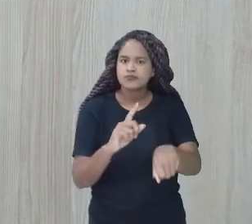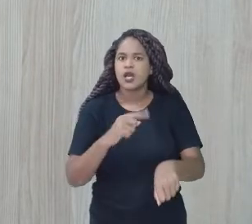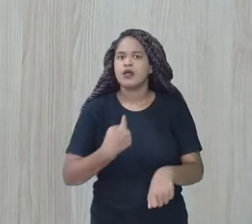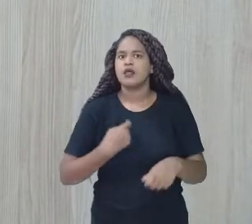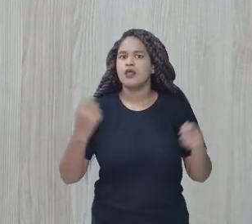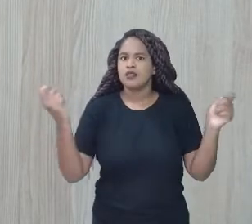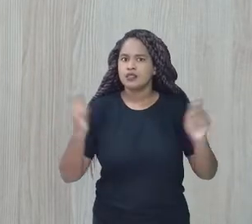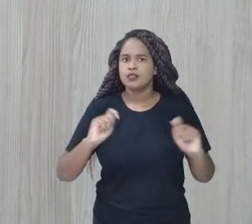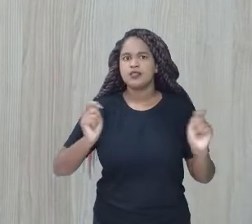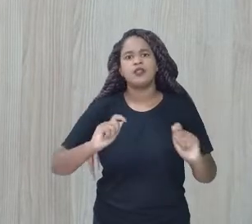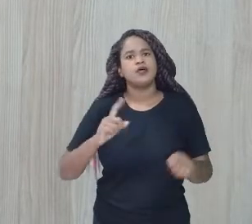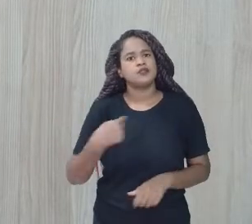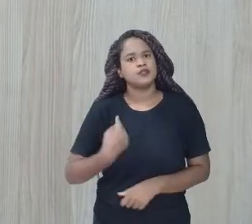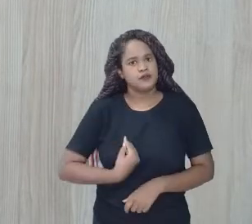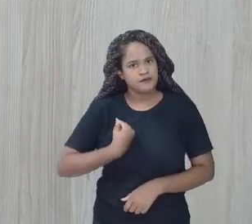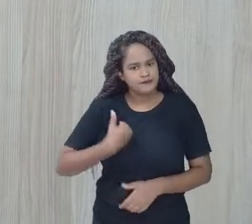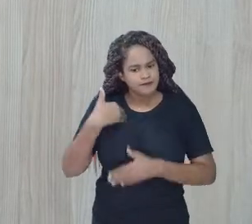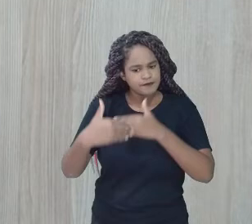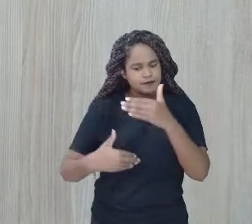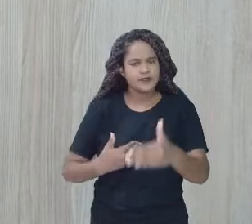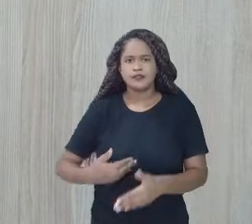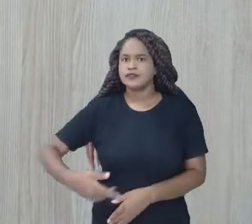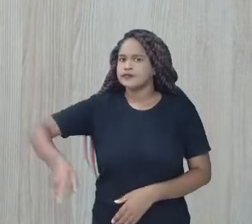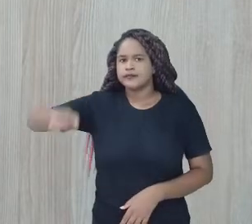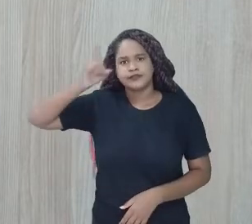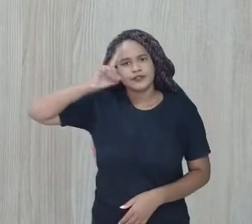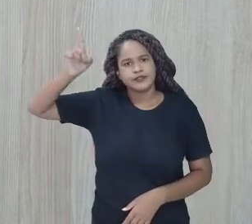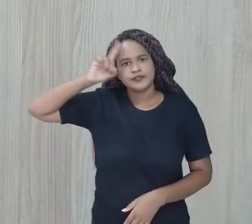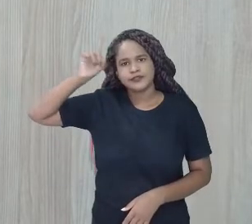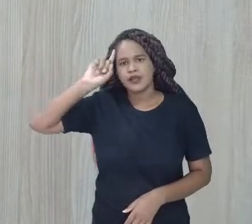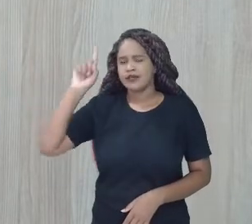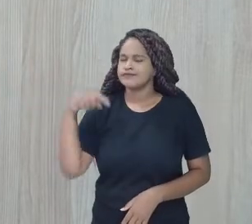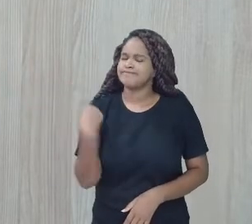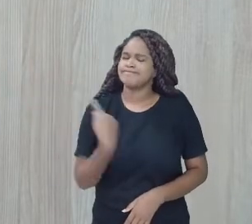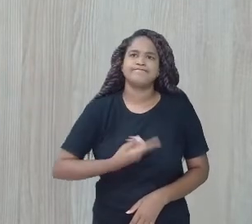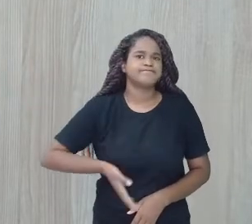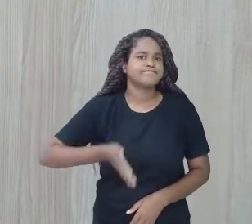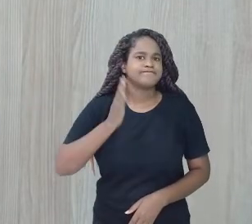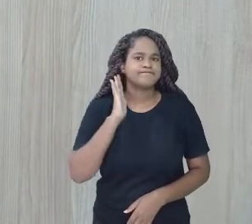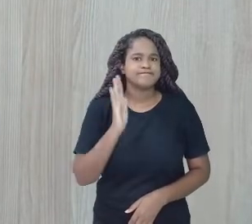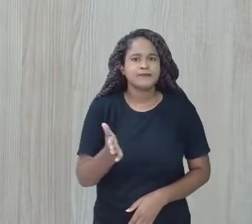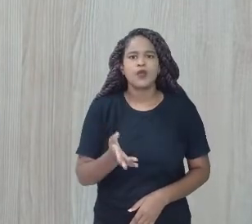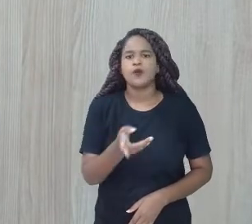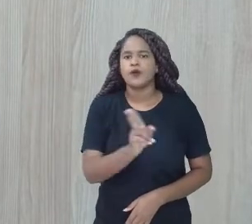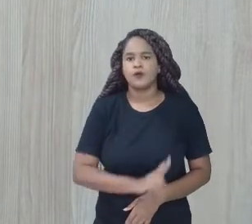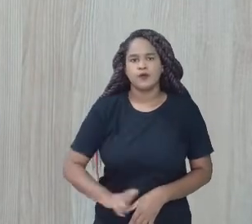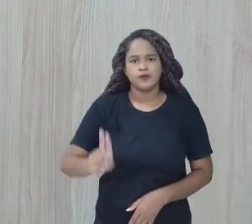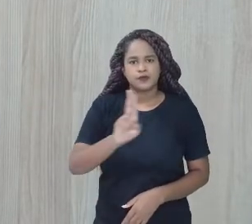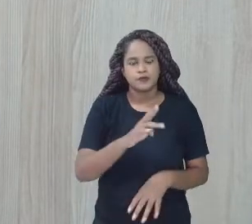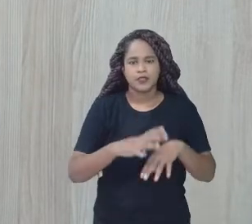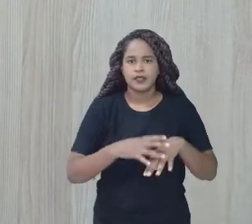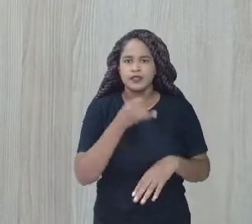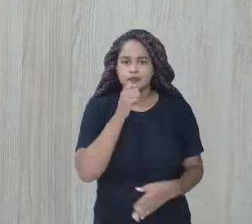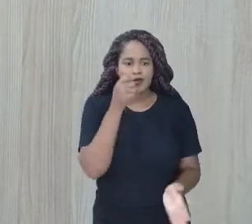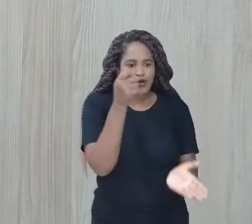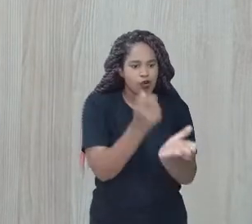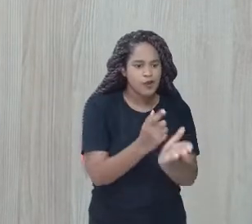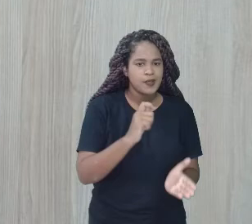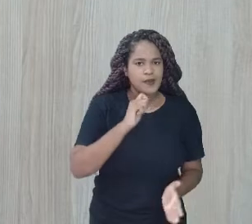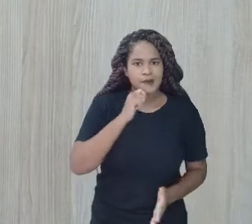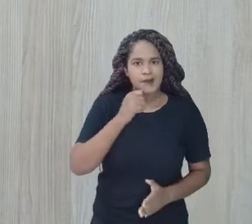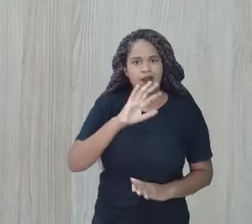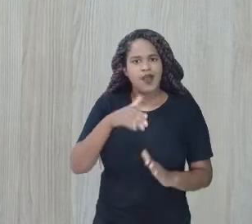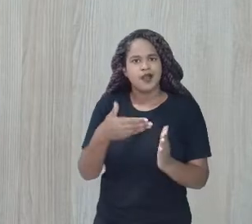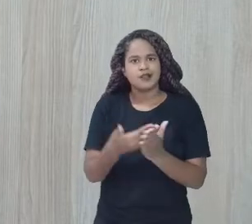pode usar no cotidiano, né? O tempo todo a gente está usando aí a matemática, desde comprar um pão a